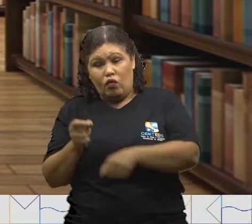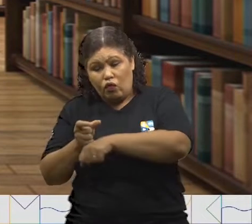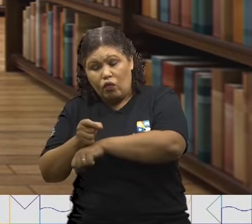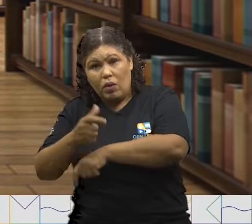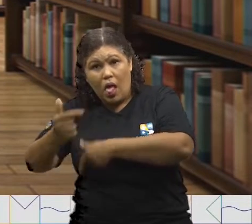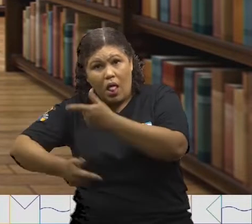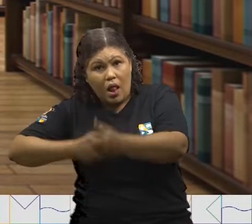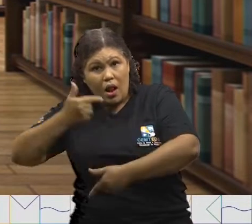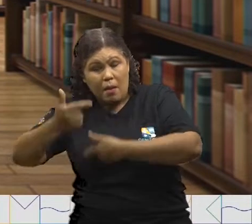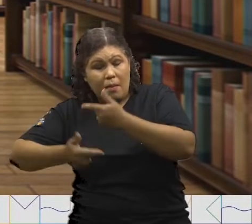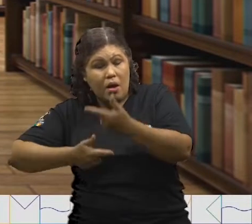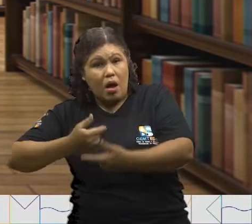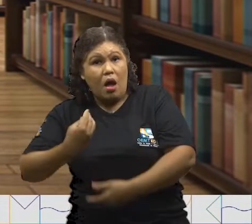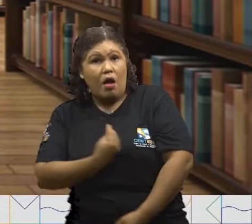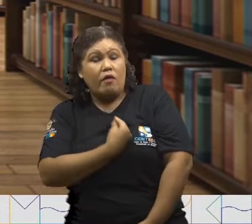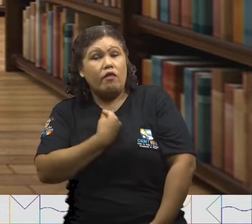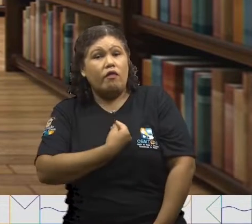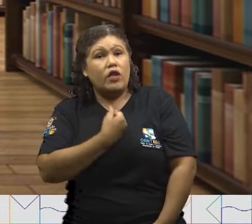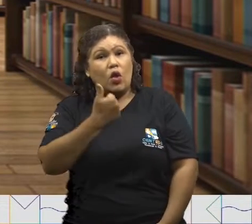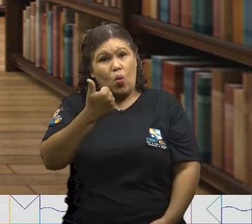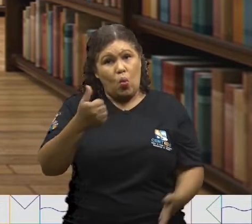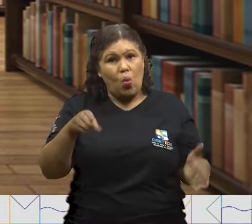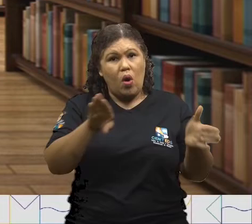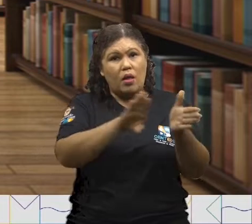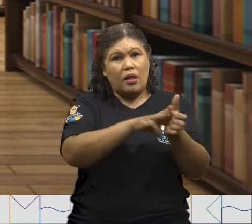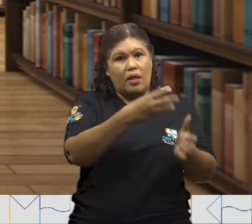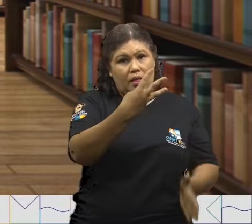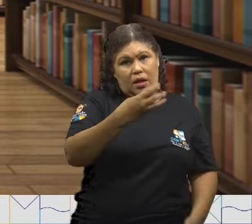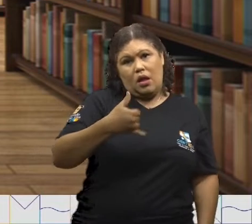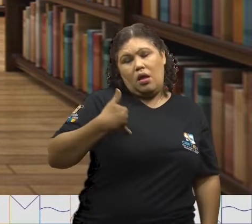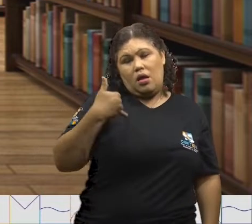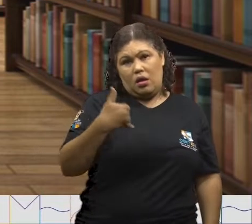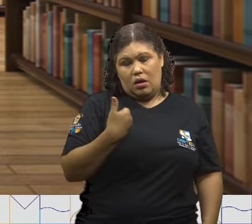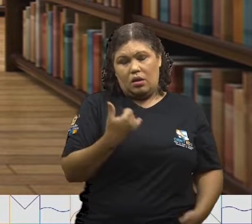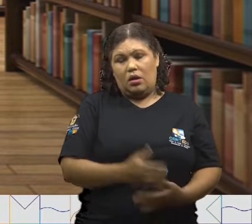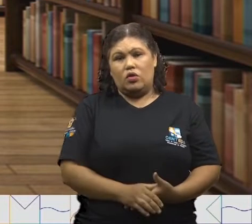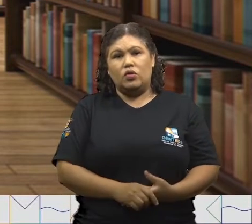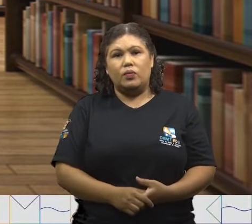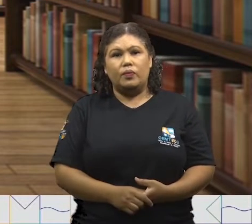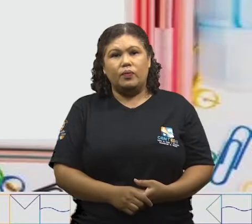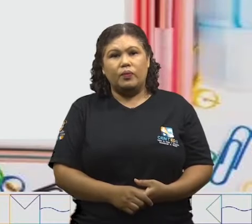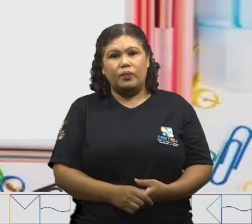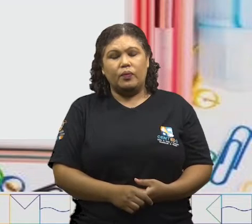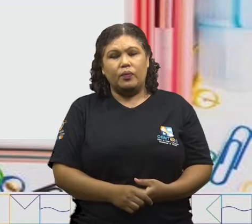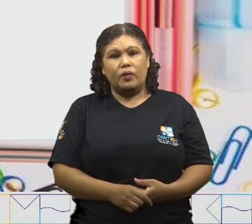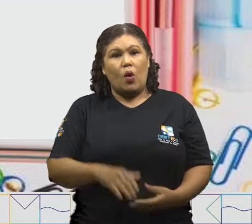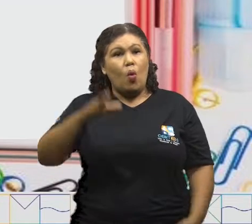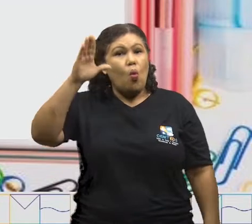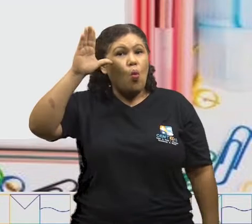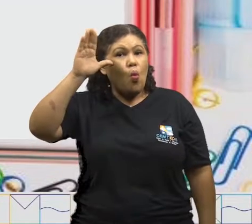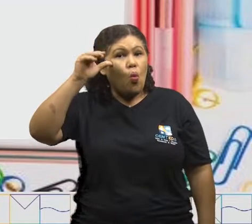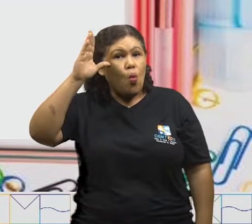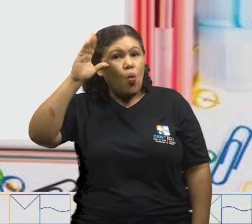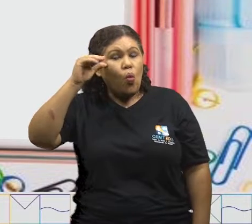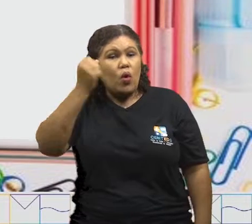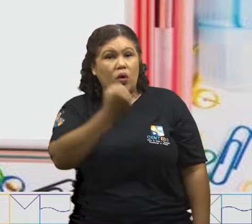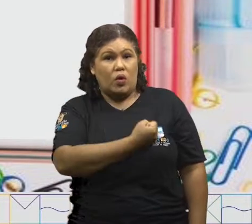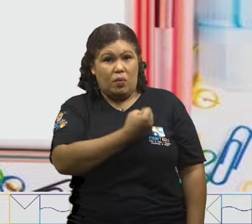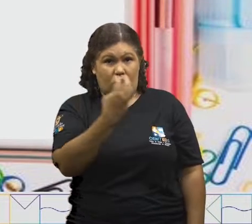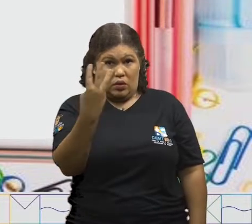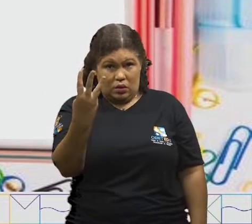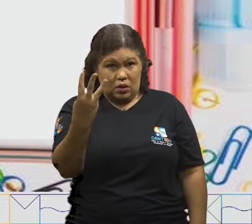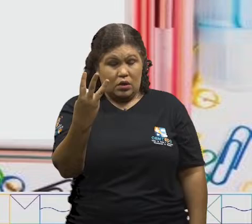1 a 3 anos. A próxima curiosidade é curiosidade 3.